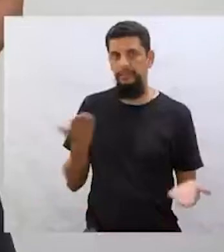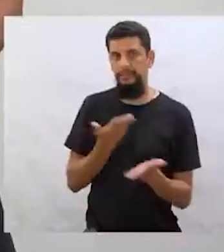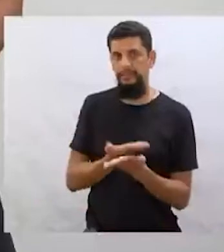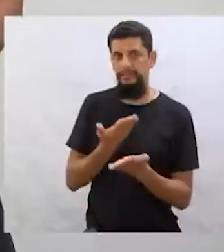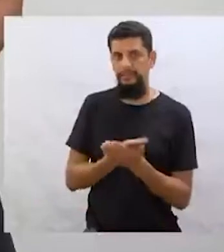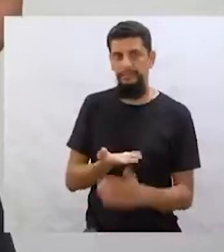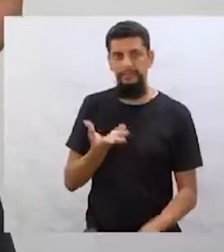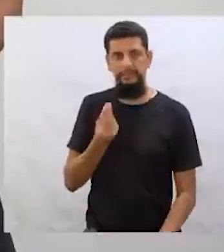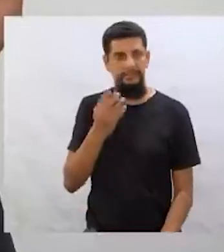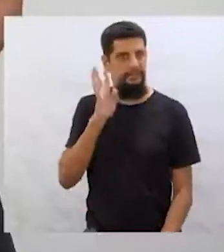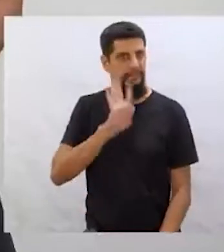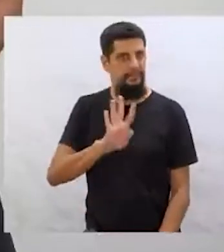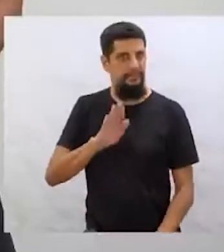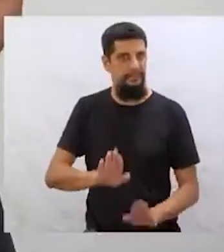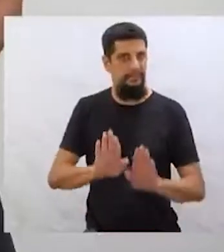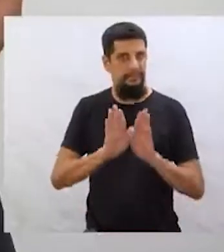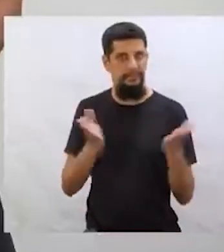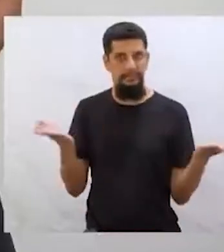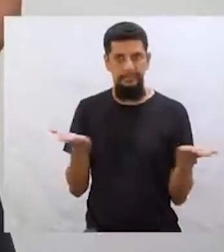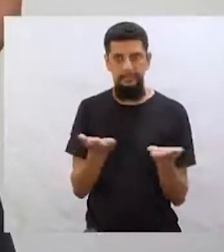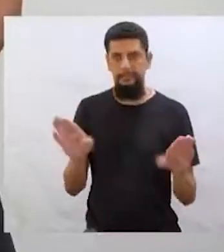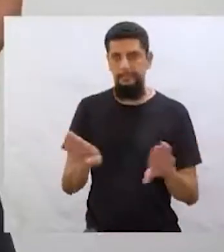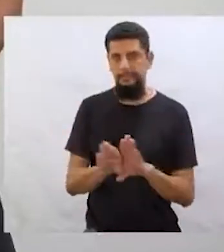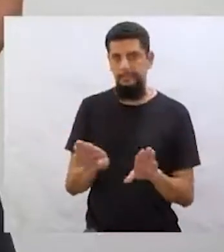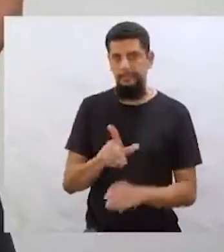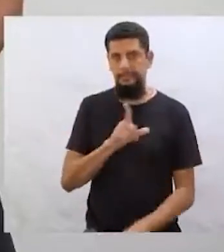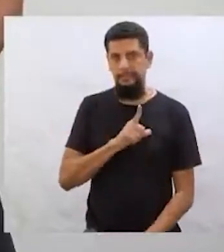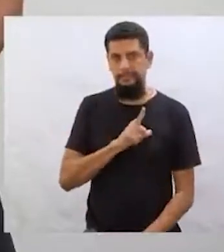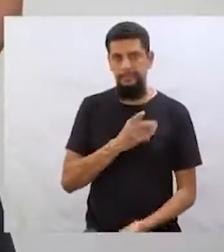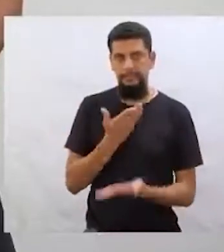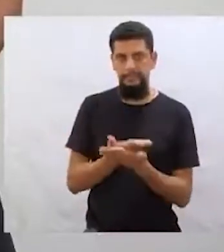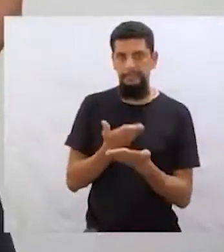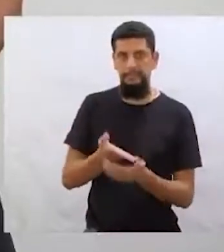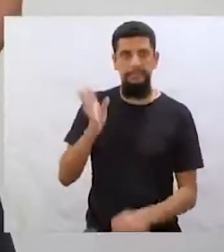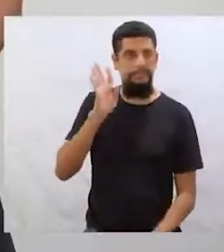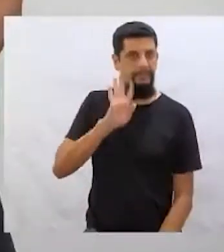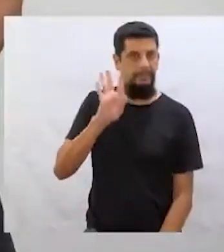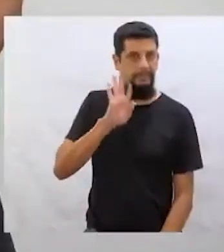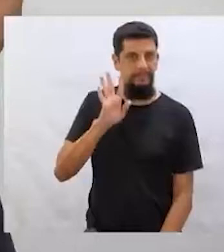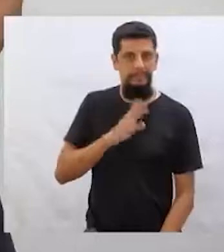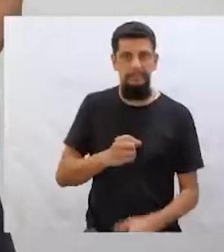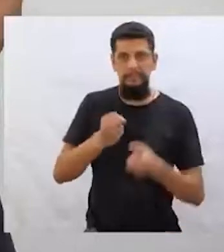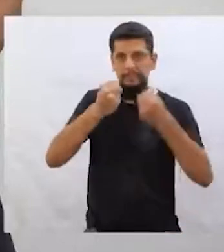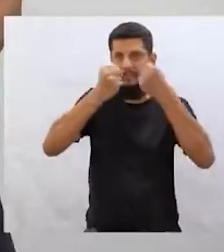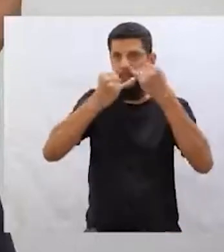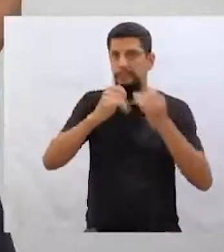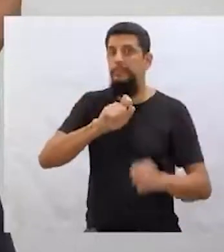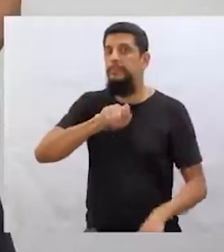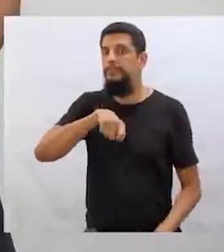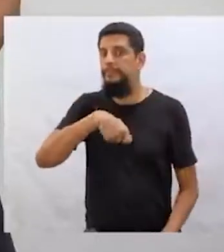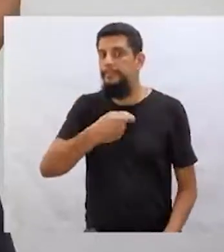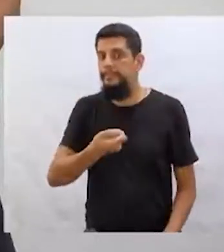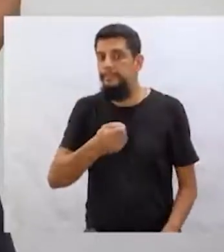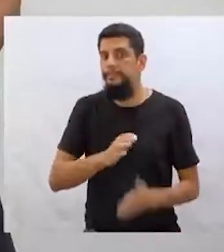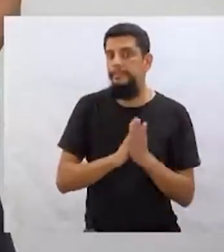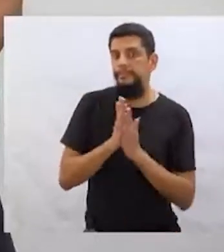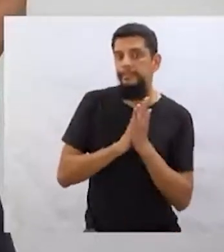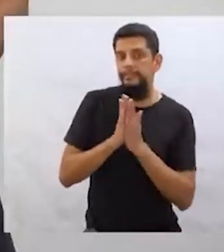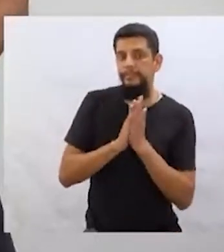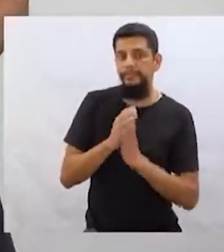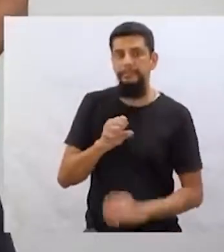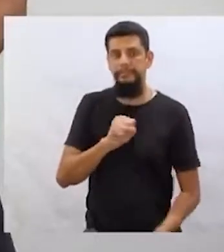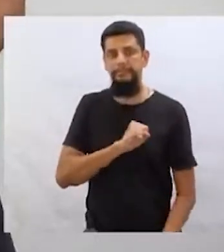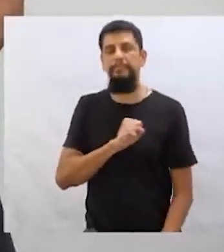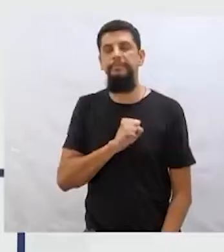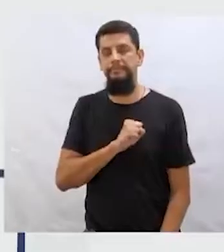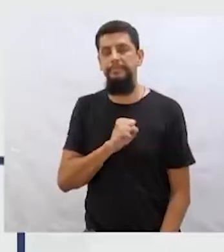foi uma aula bem legal. Mas hoje também temos uma aula divertida. Vamos falar sobre... Tcharam!